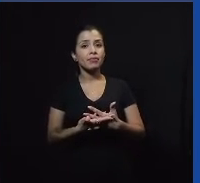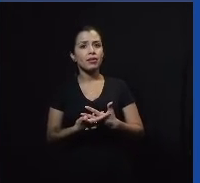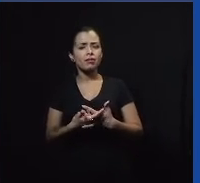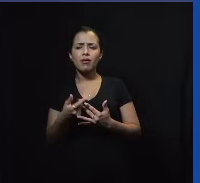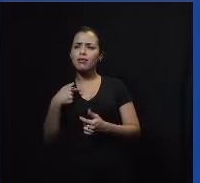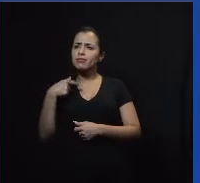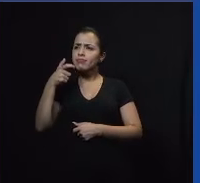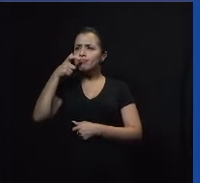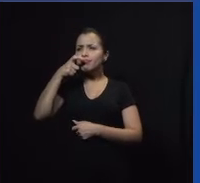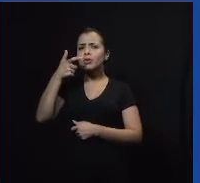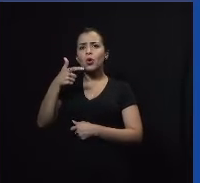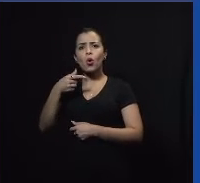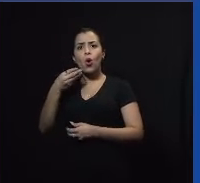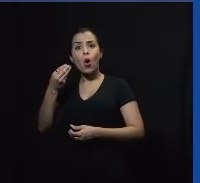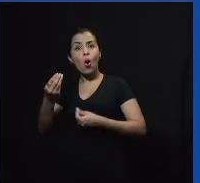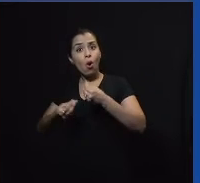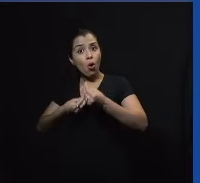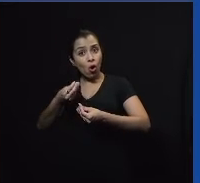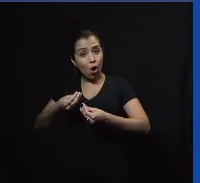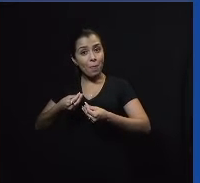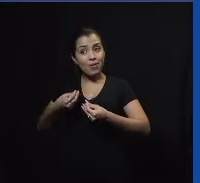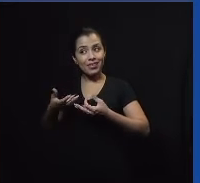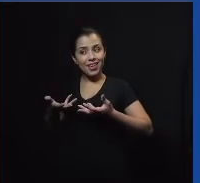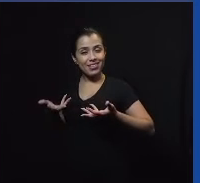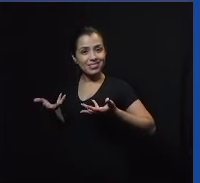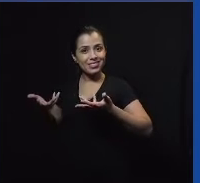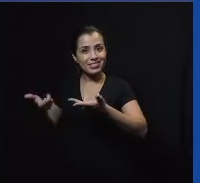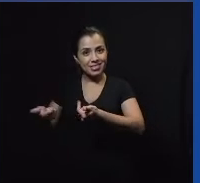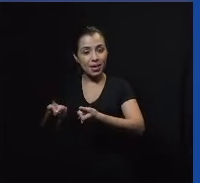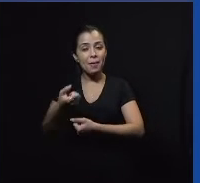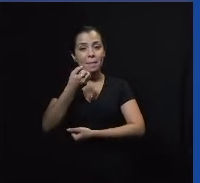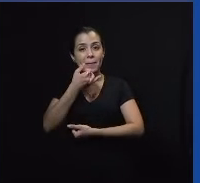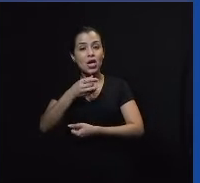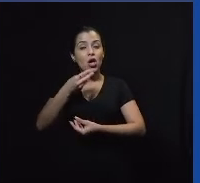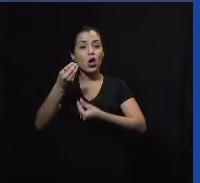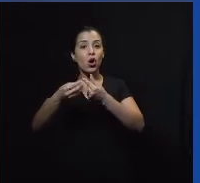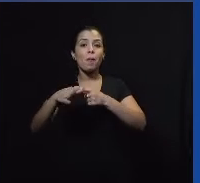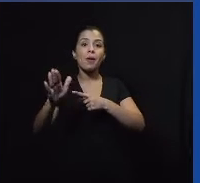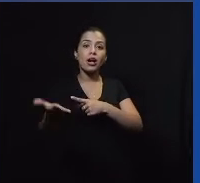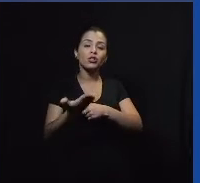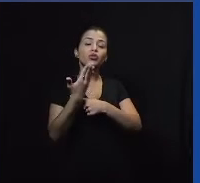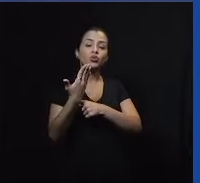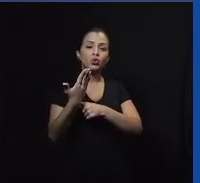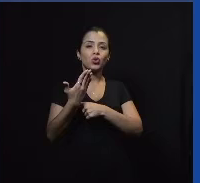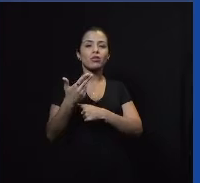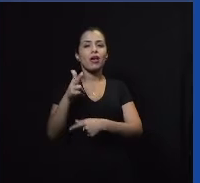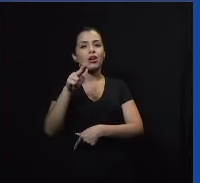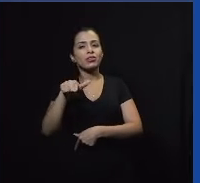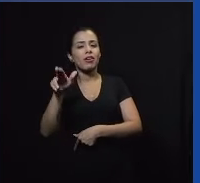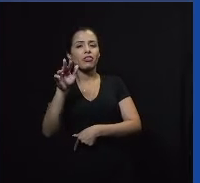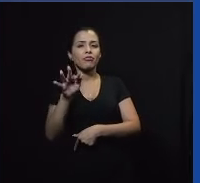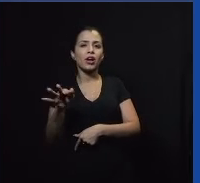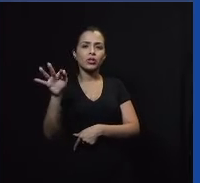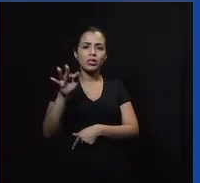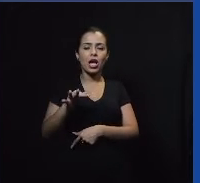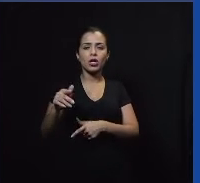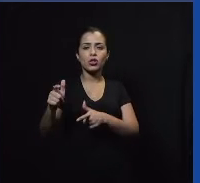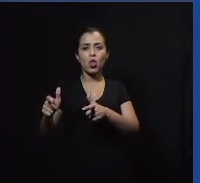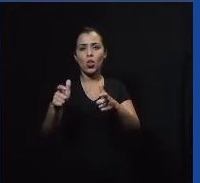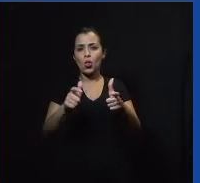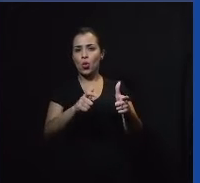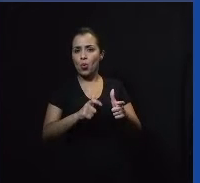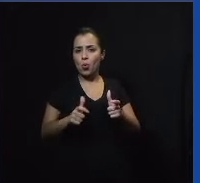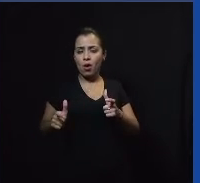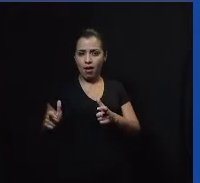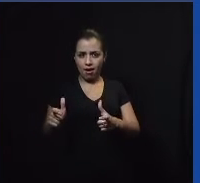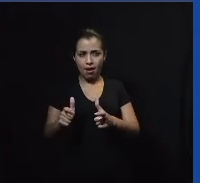bem recebido, né, e como a gente teve ajuda de muitas organizações de universidades, das organizações locais, né,